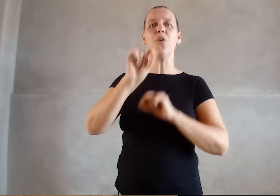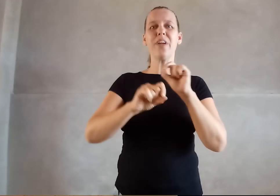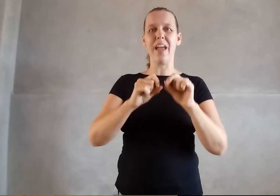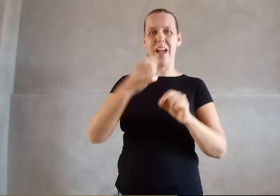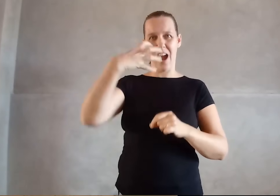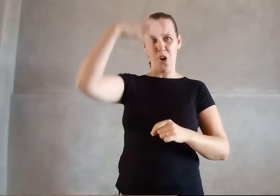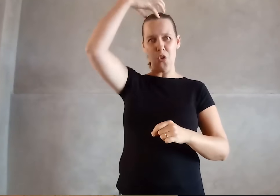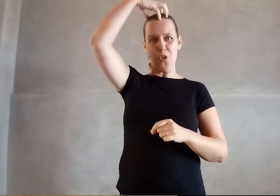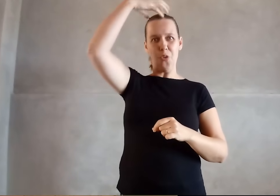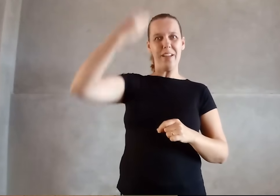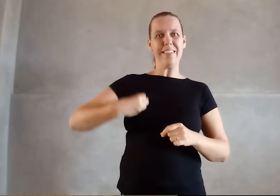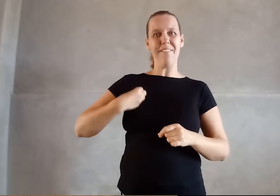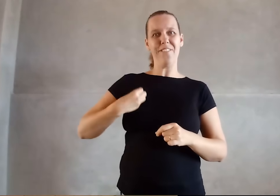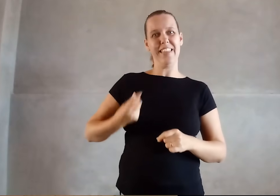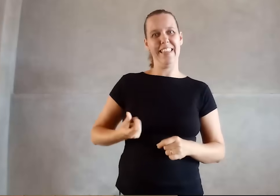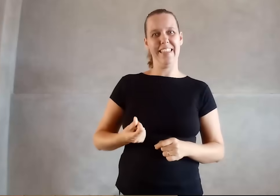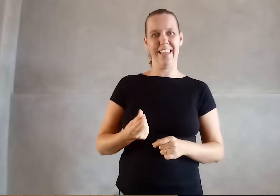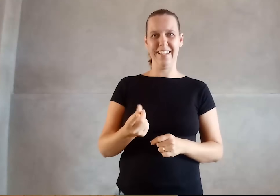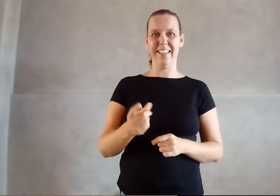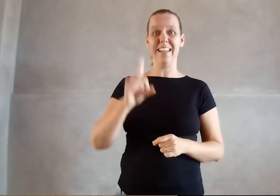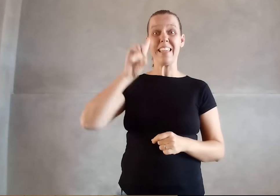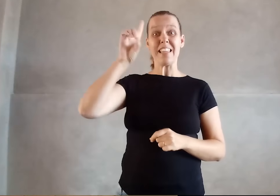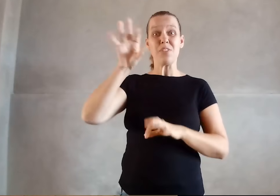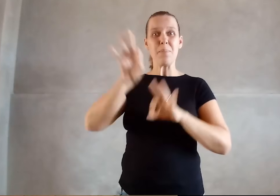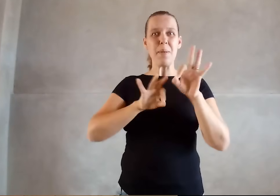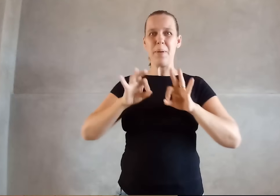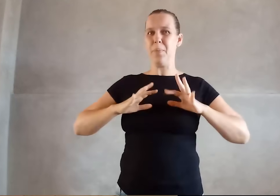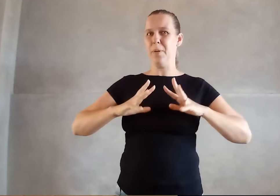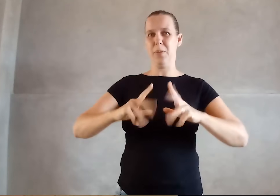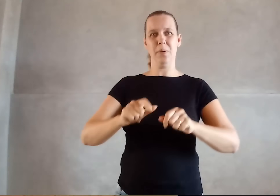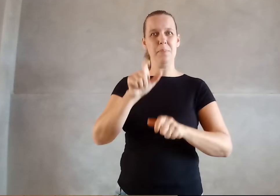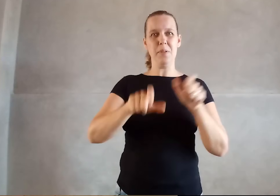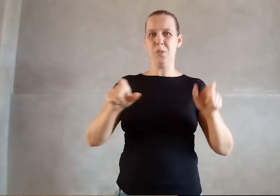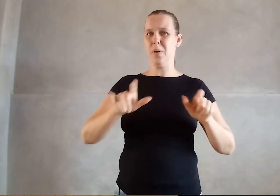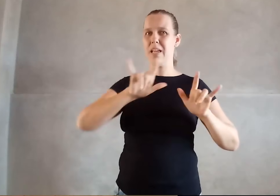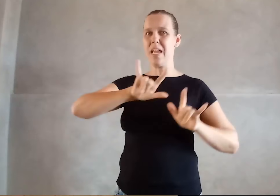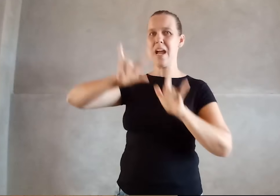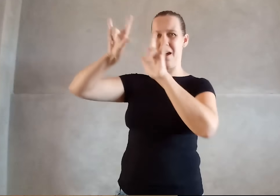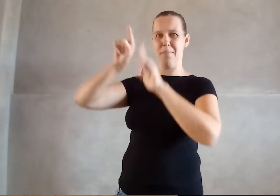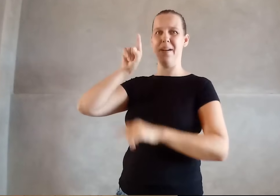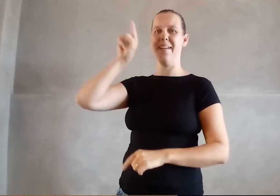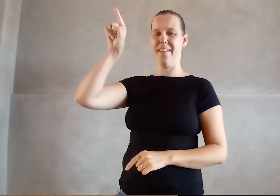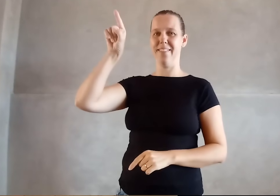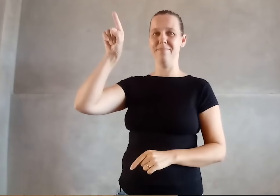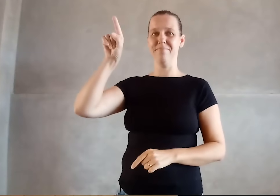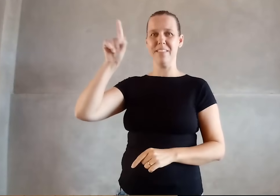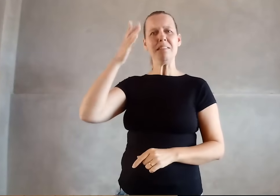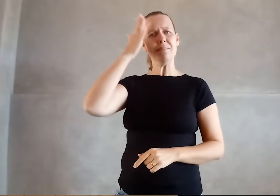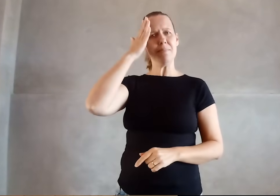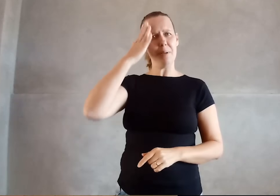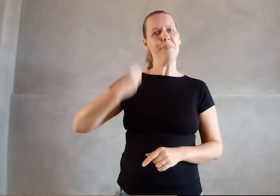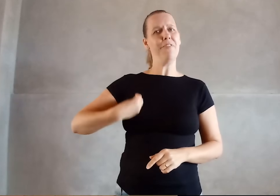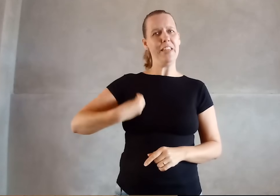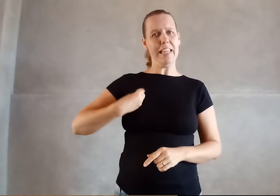aqueles que o amam. Nós temos dito aqui, a nossa vida não se resume a esse tempo presente. Há uma eternidade que ela não é chata, ela não